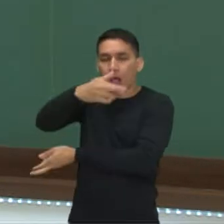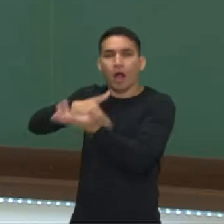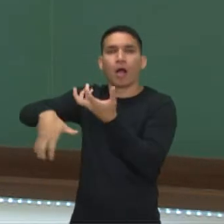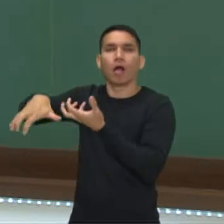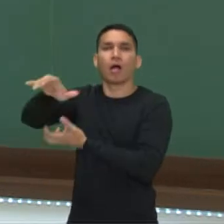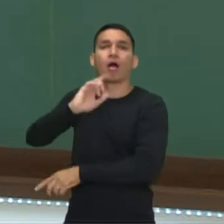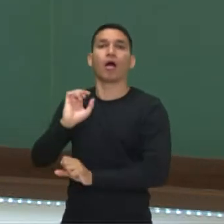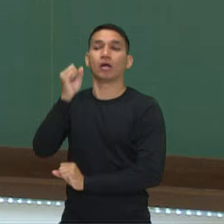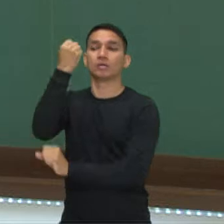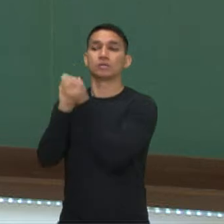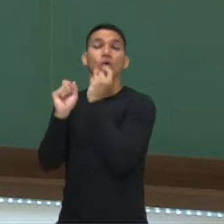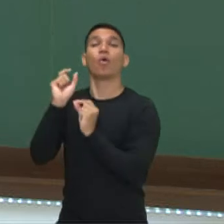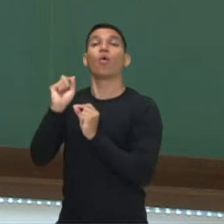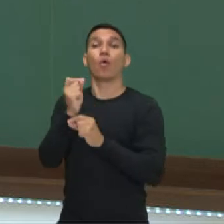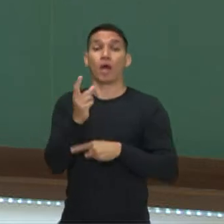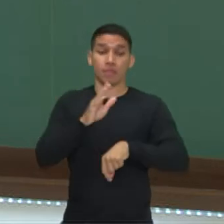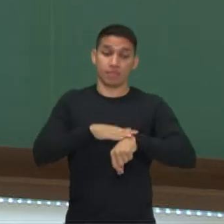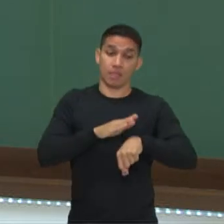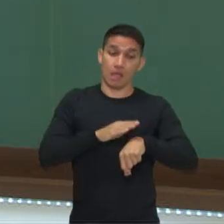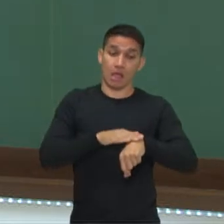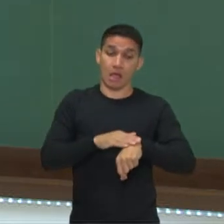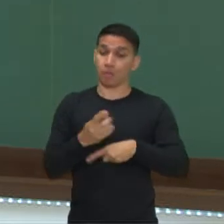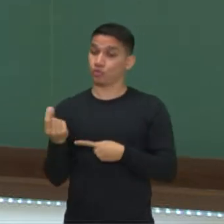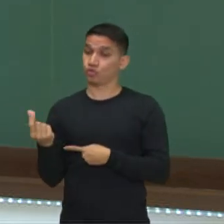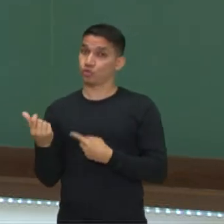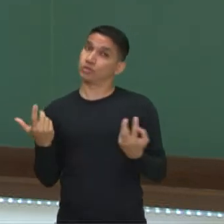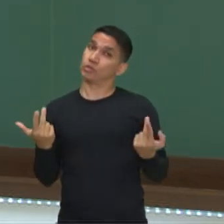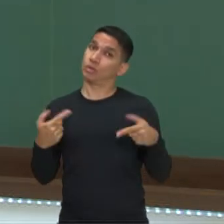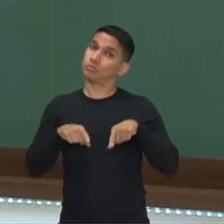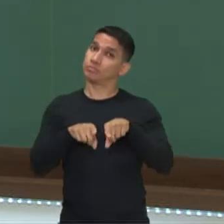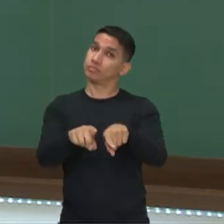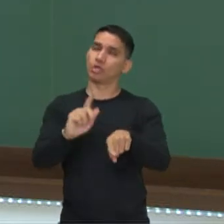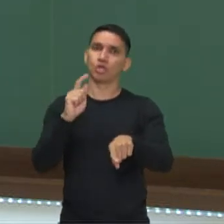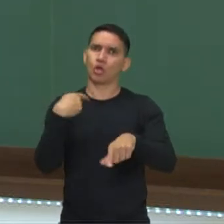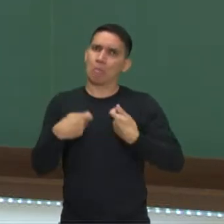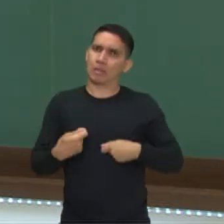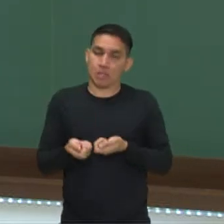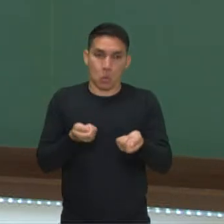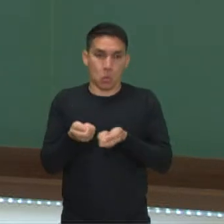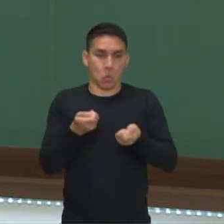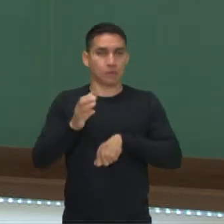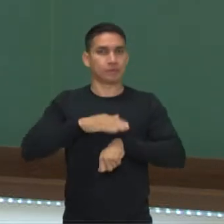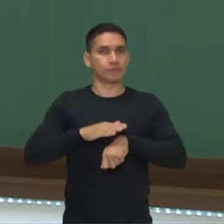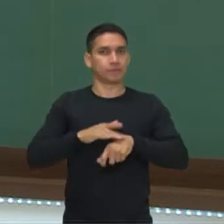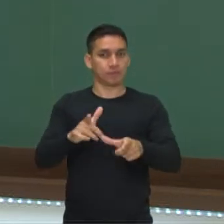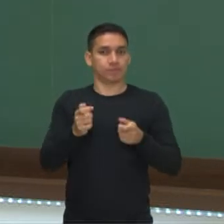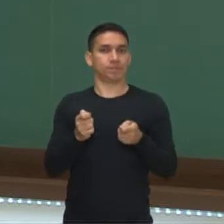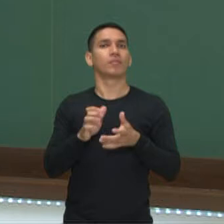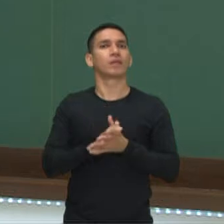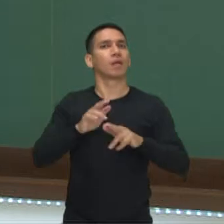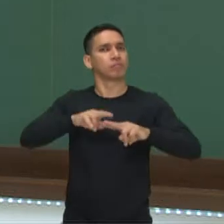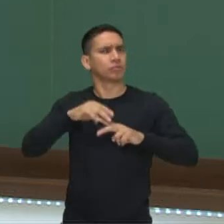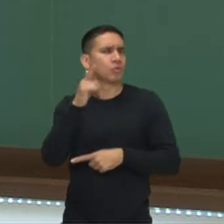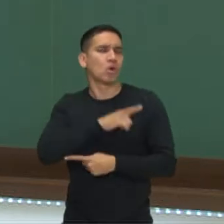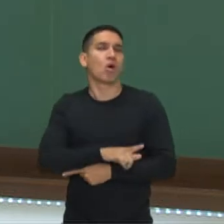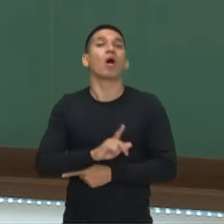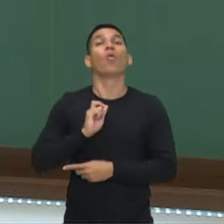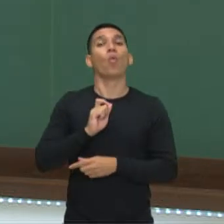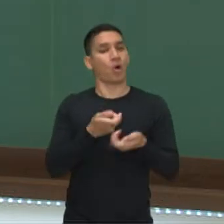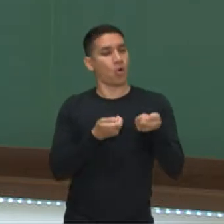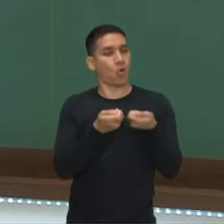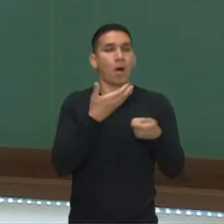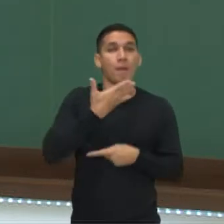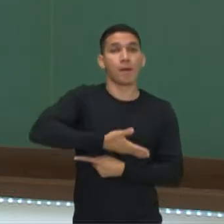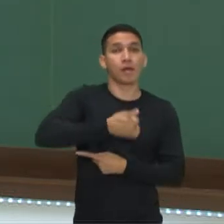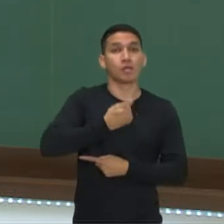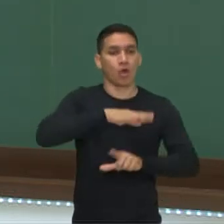é dinheiro, né? Então a gente precisa otimizar esse tempo. Tenho certeza que a gente pode organizar esse tempo e ter um